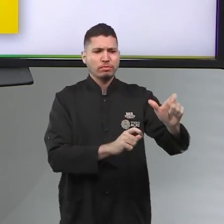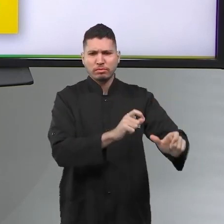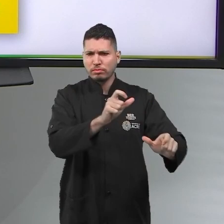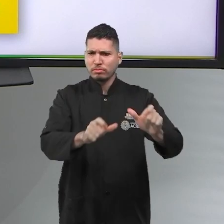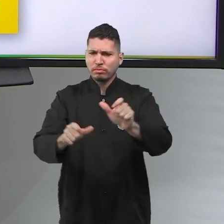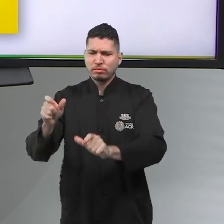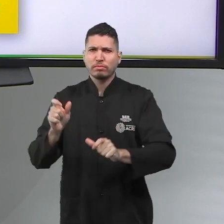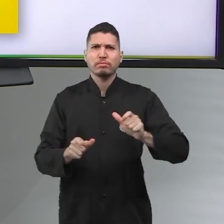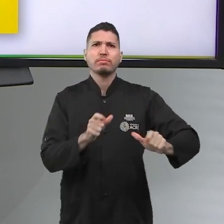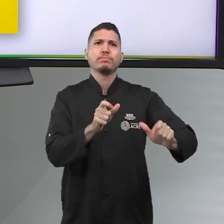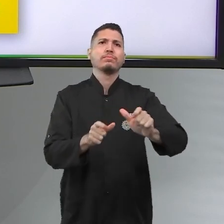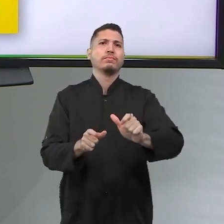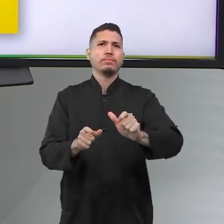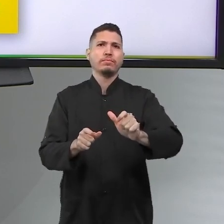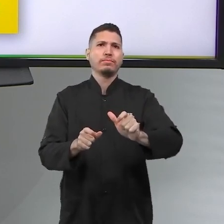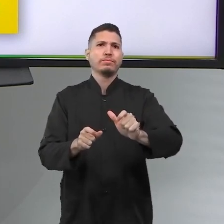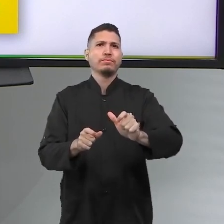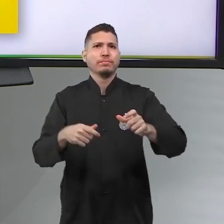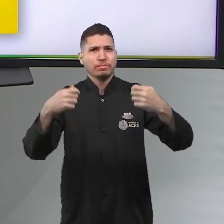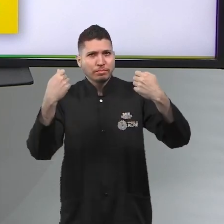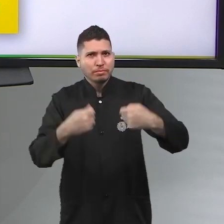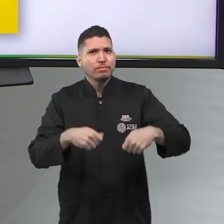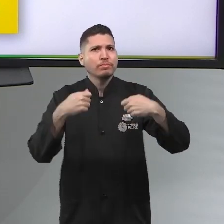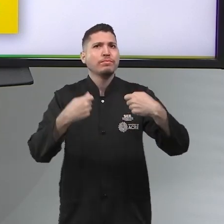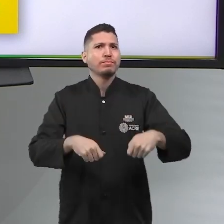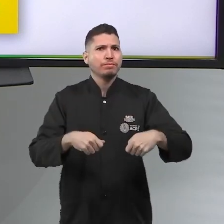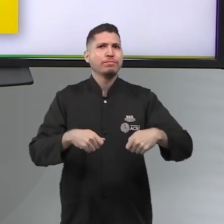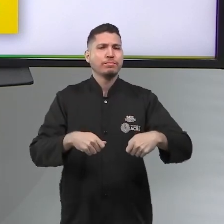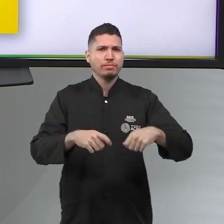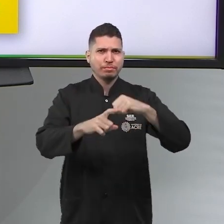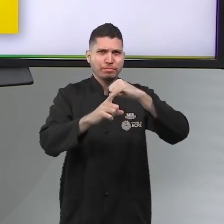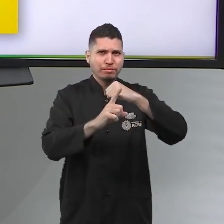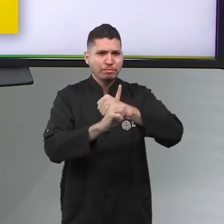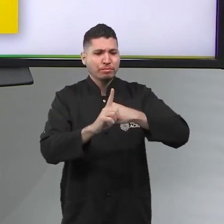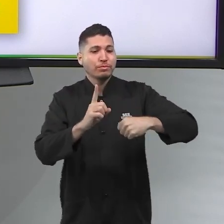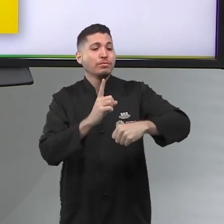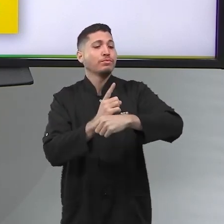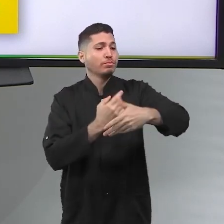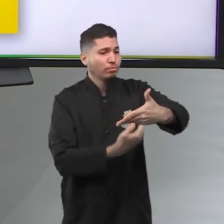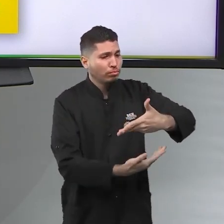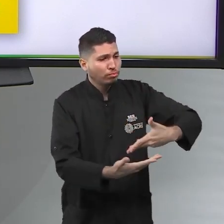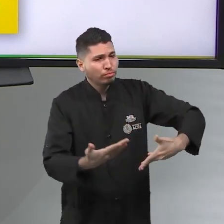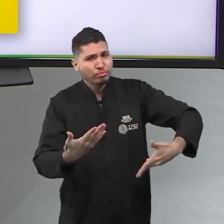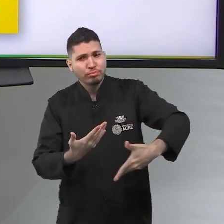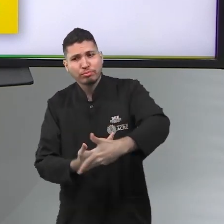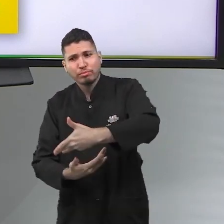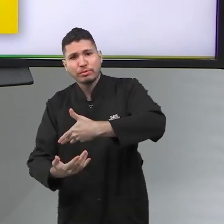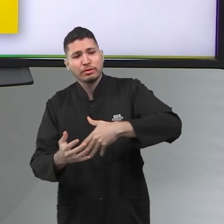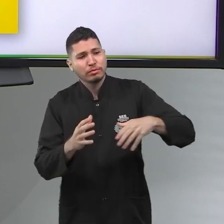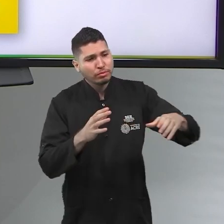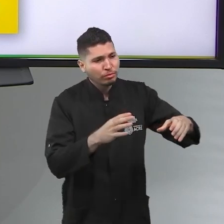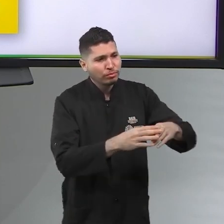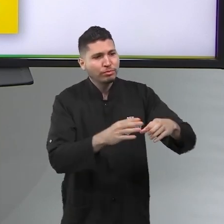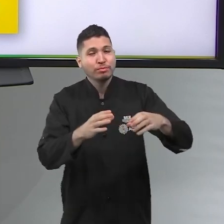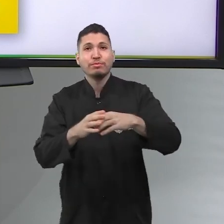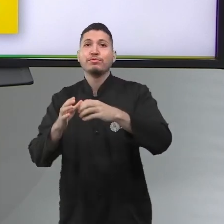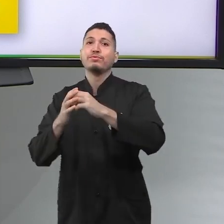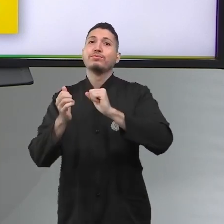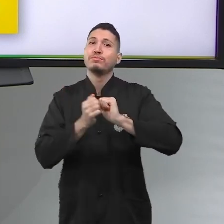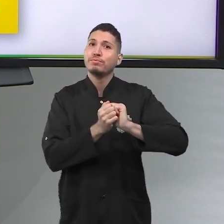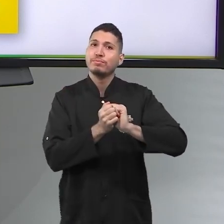entre as pessoas. Nós precisamos ser sociáveis, utilizando um outro